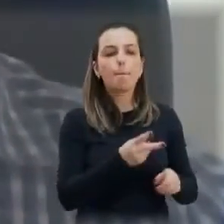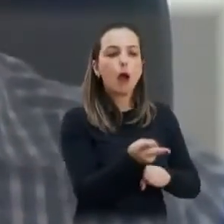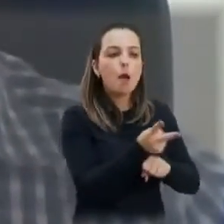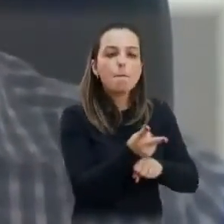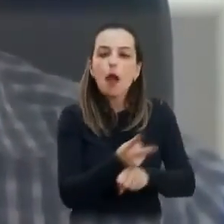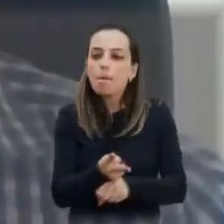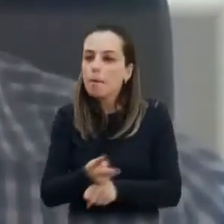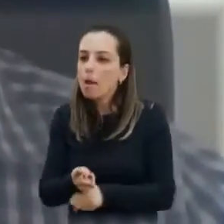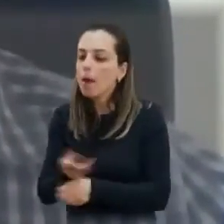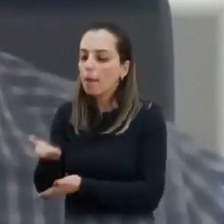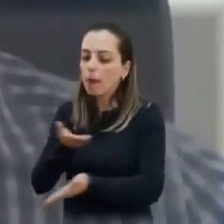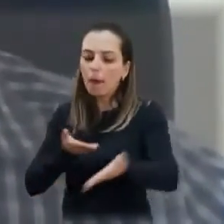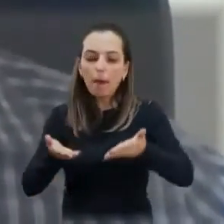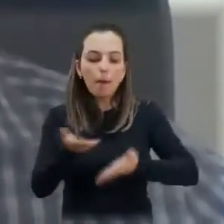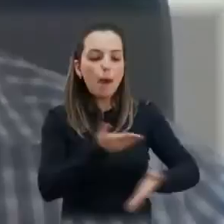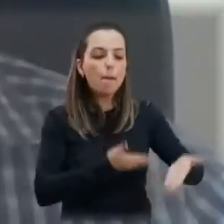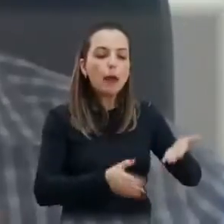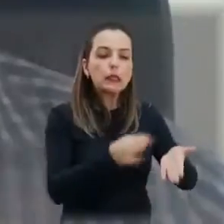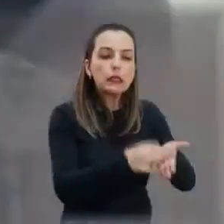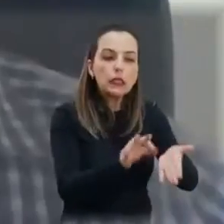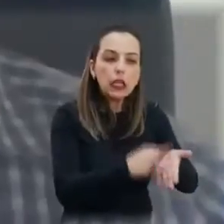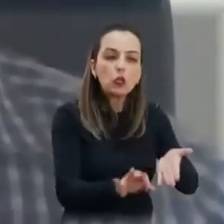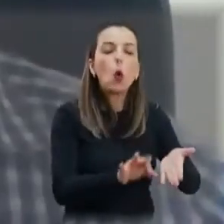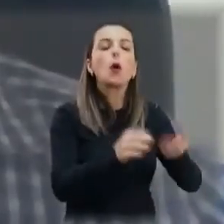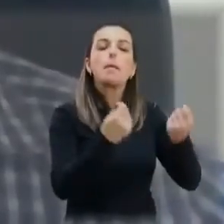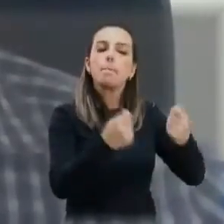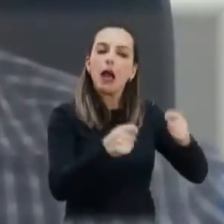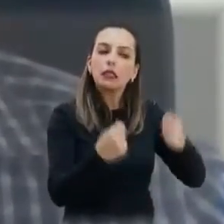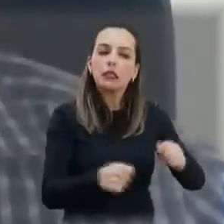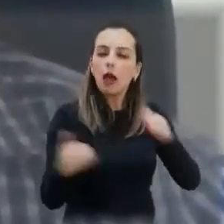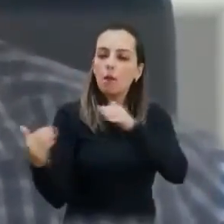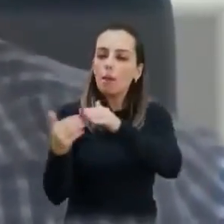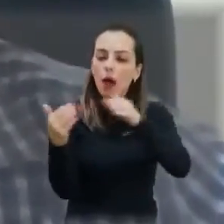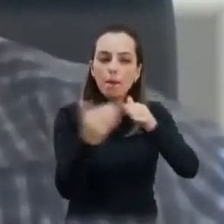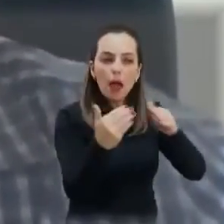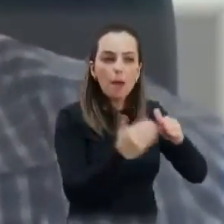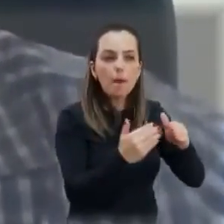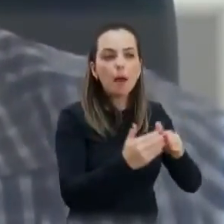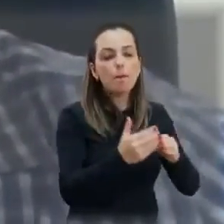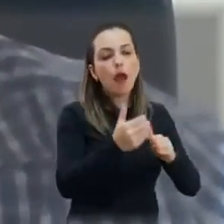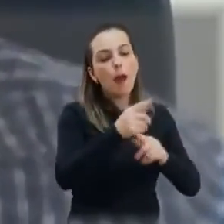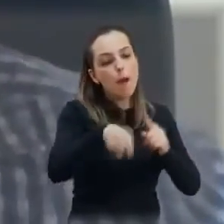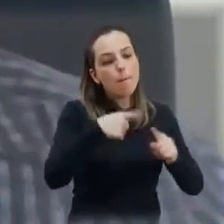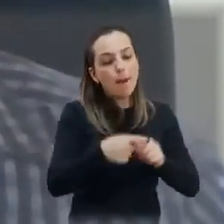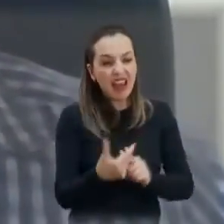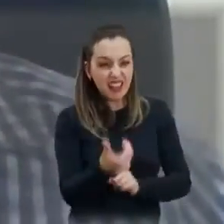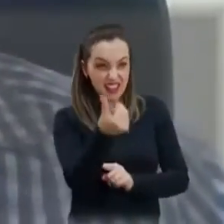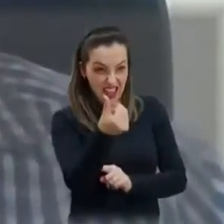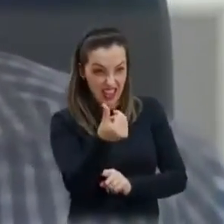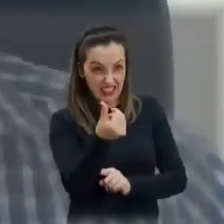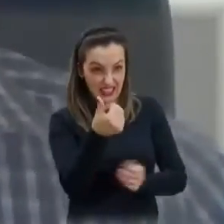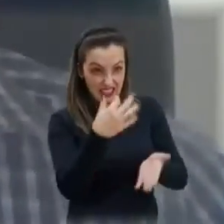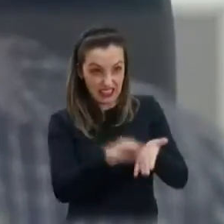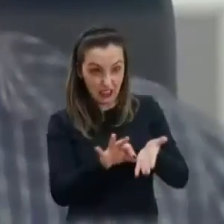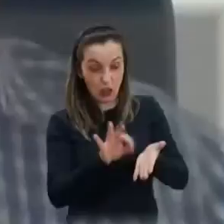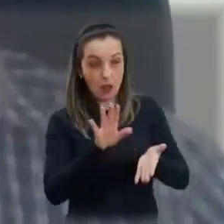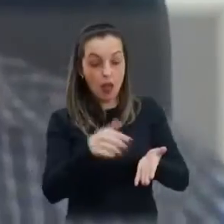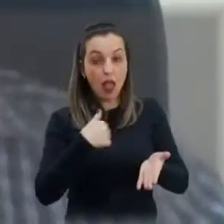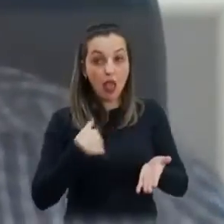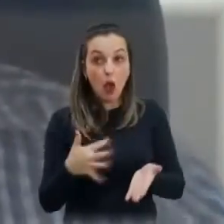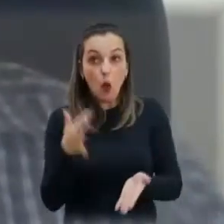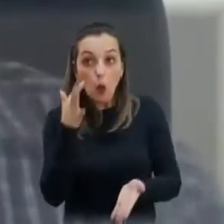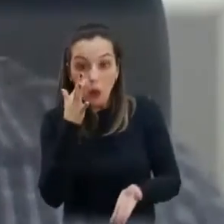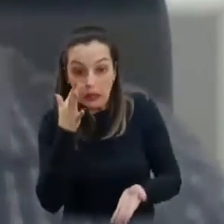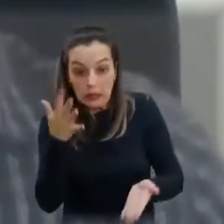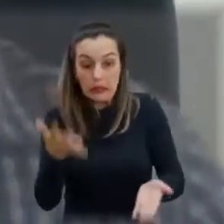assinatura, conversando, articulando, para que pudesse ter um consenso de 6 assinaturas ou mais, se fosse possível. O que fiquei mais indignado